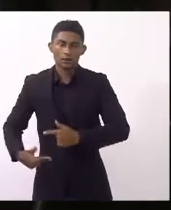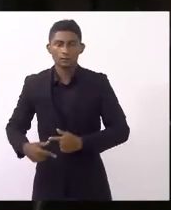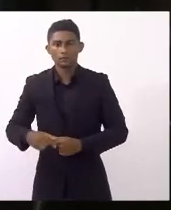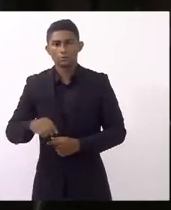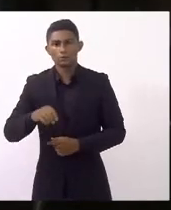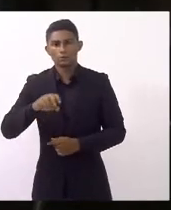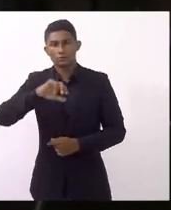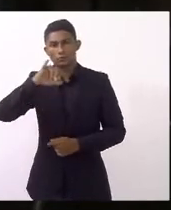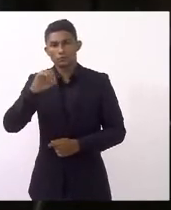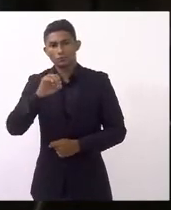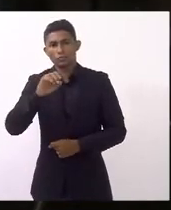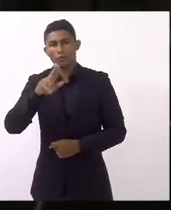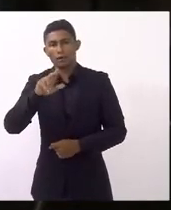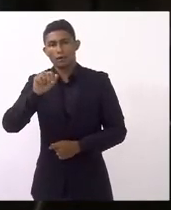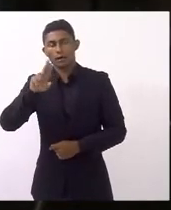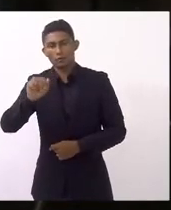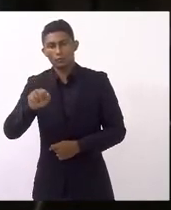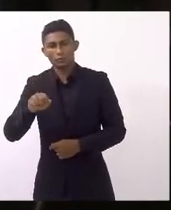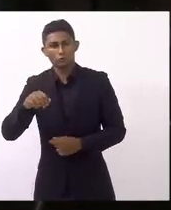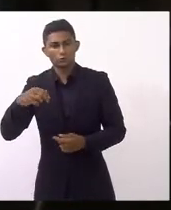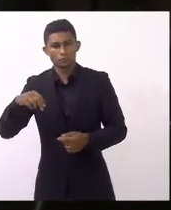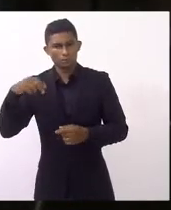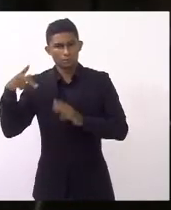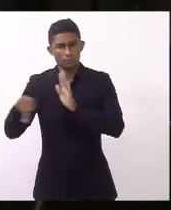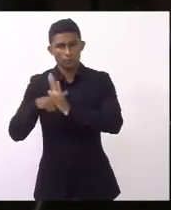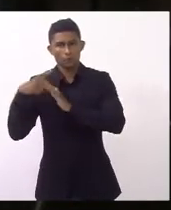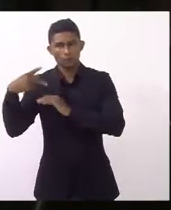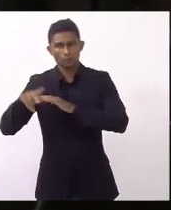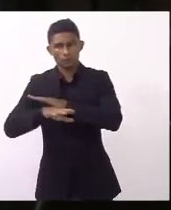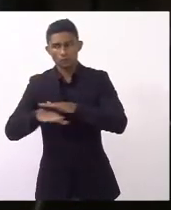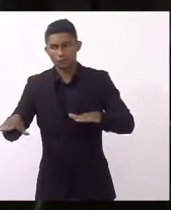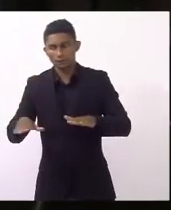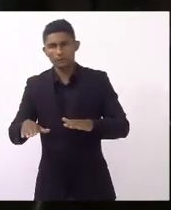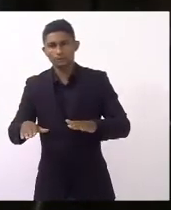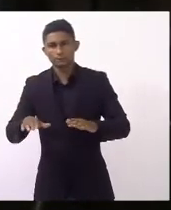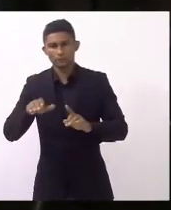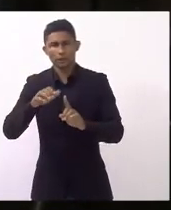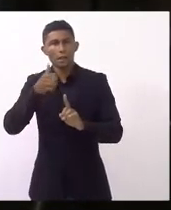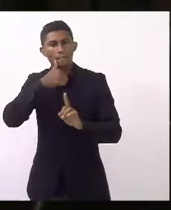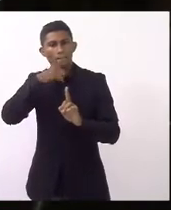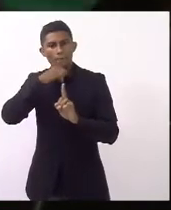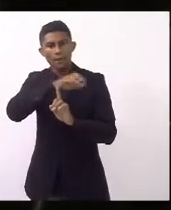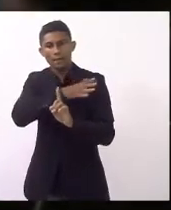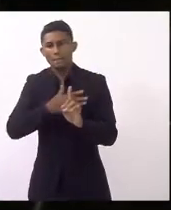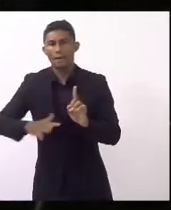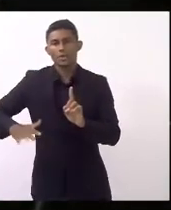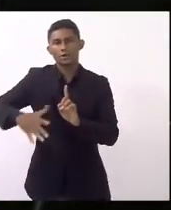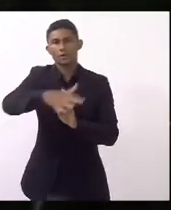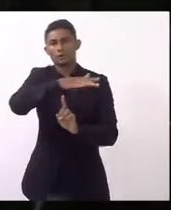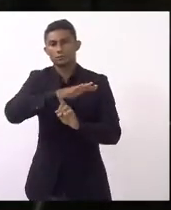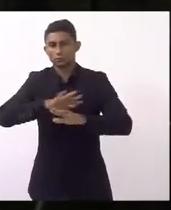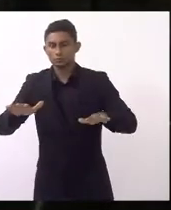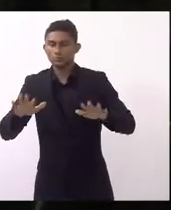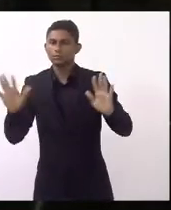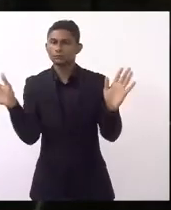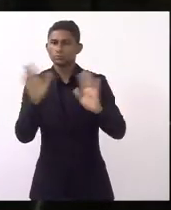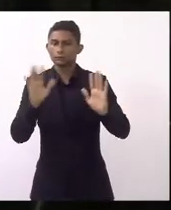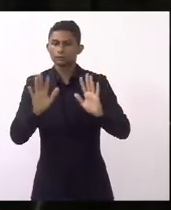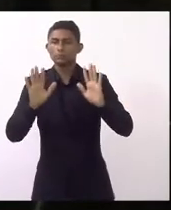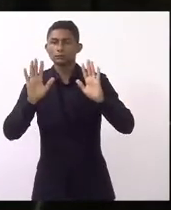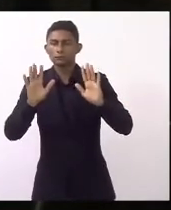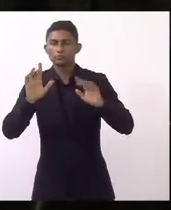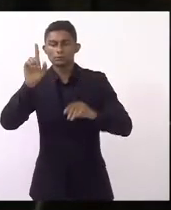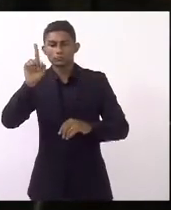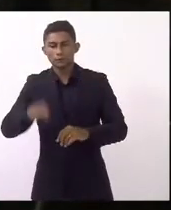juaro não é um legado do Ilê omiojuarô não é um legado de mãe Beata de Iemanjá para o livro Jaru mas esse legado